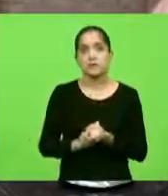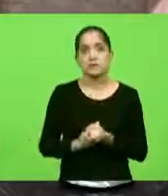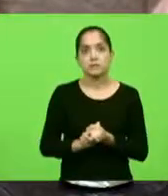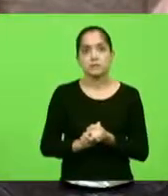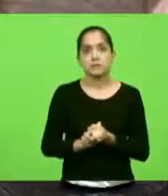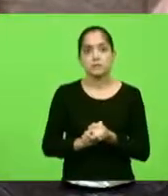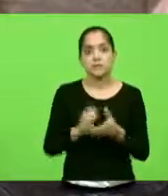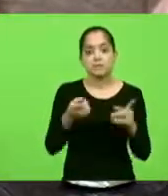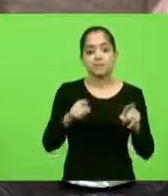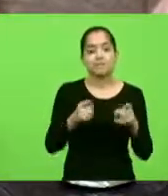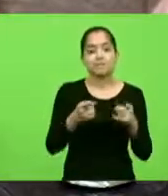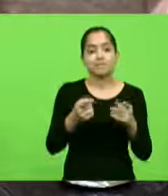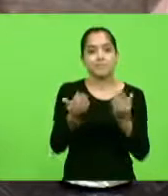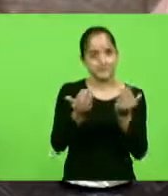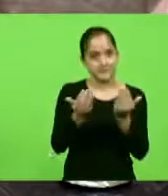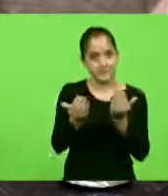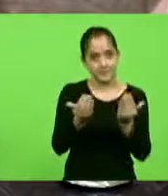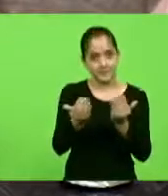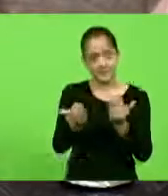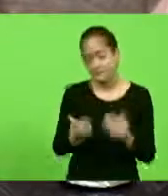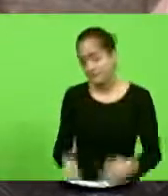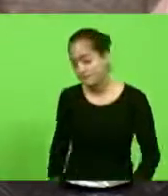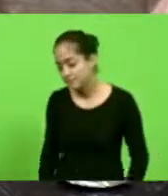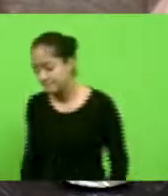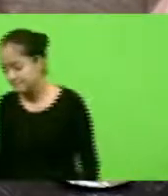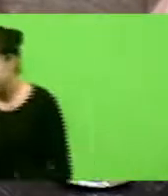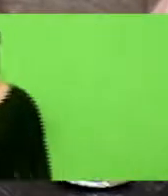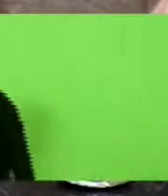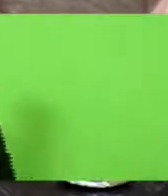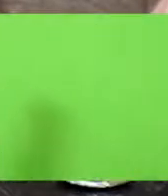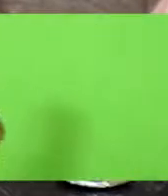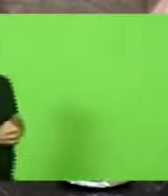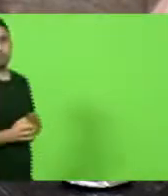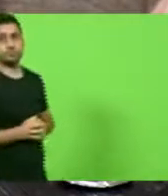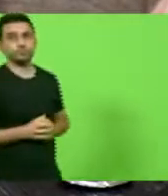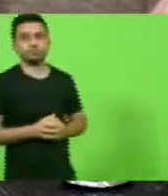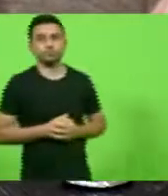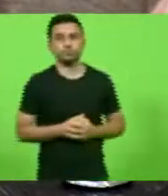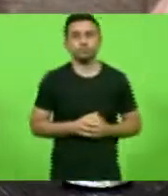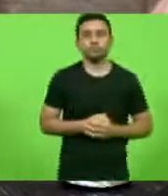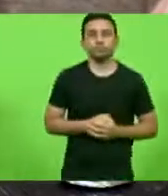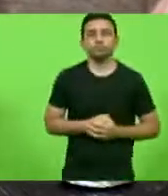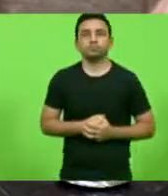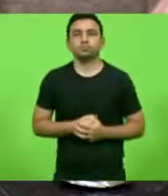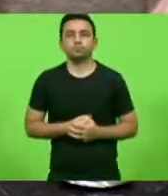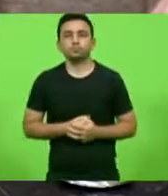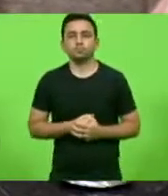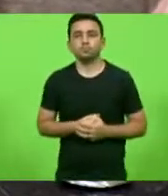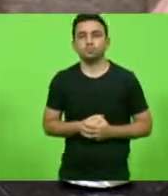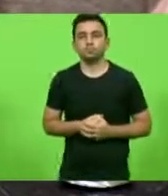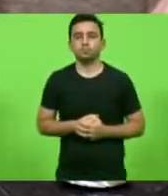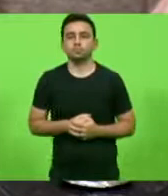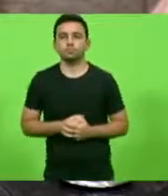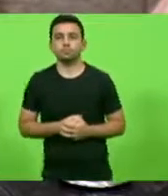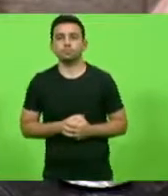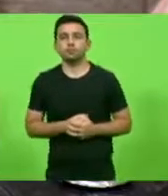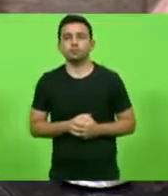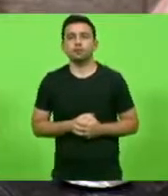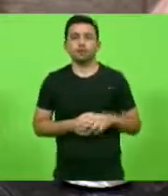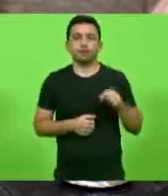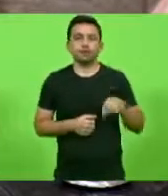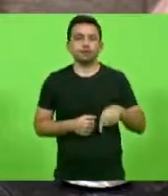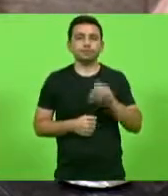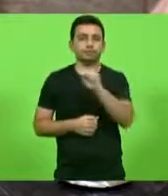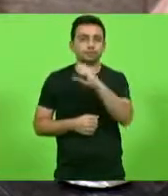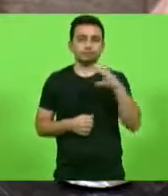churrasco e Santa Catarina chegasse com o carvão, com a carne e com o refrigerante. E na hora de comer